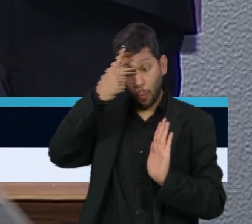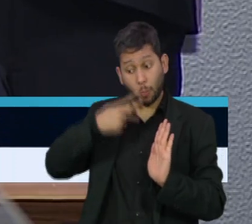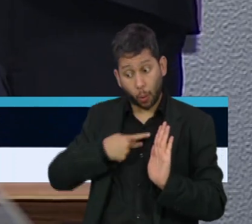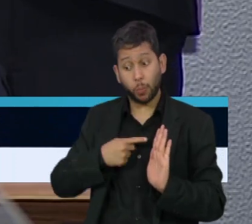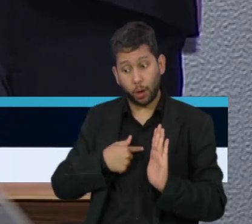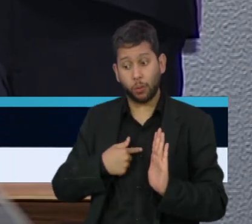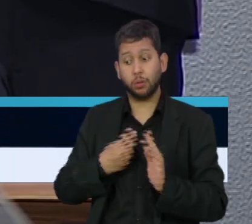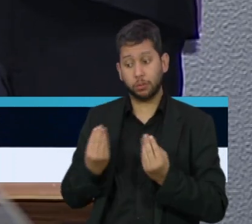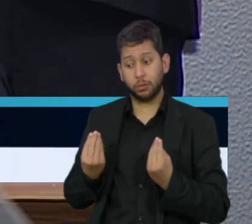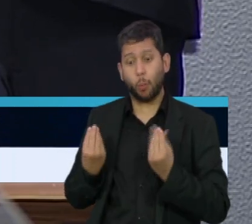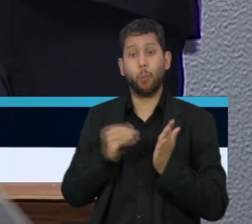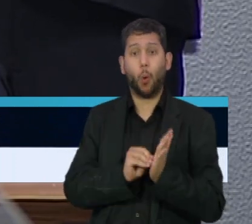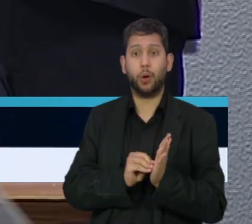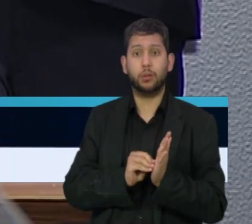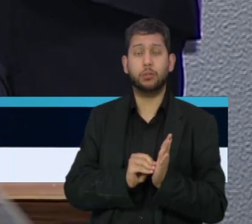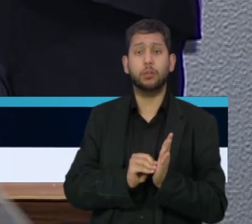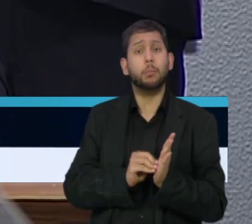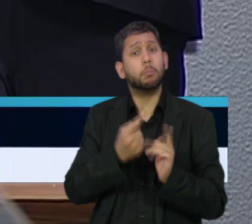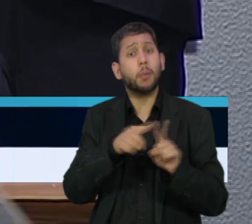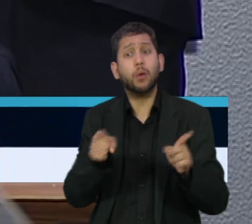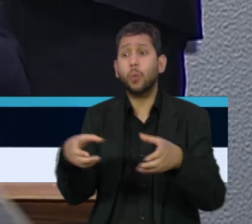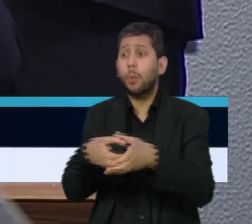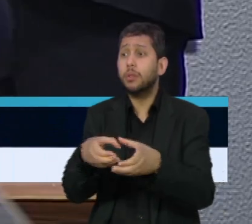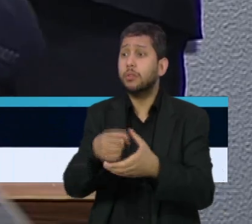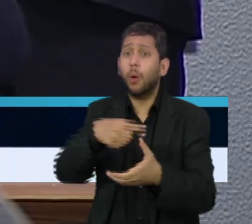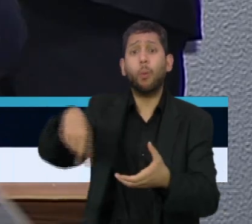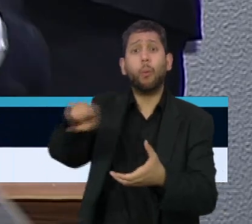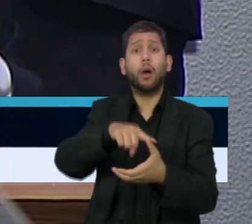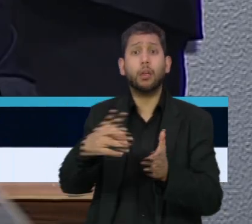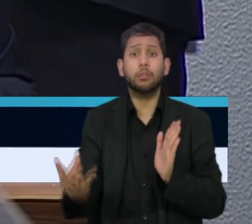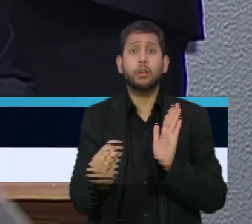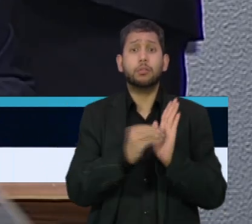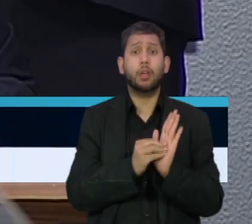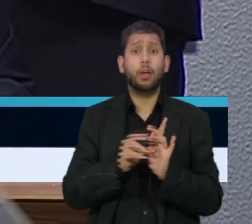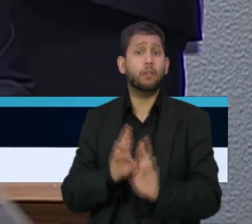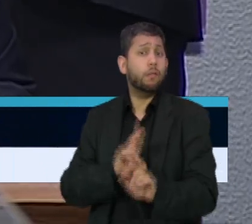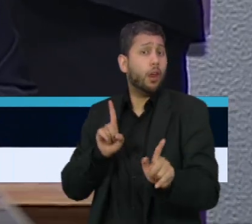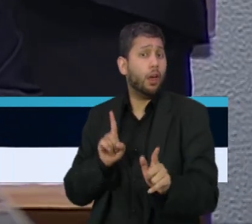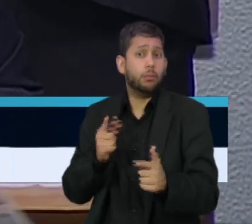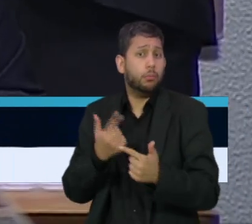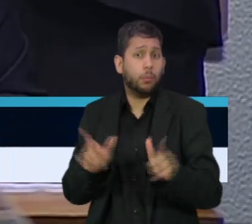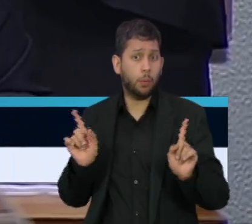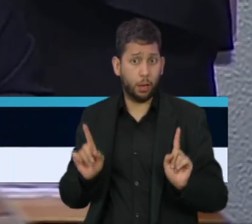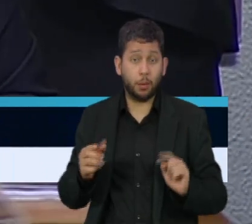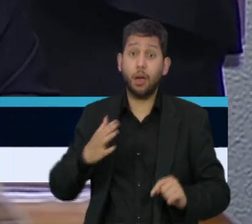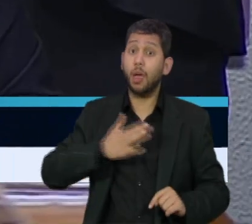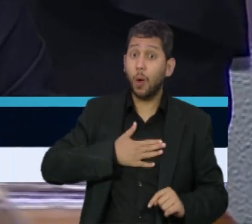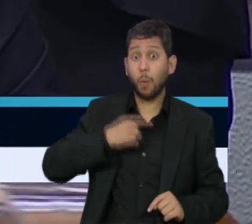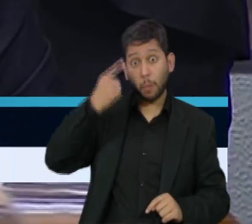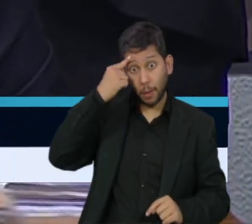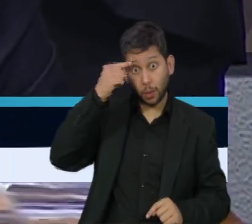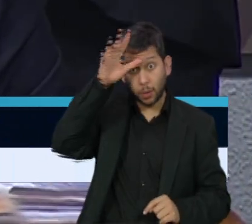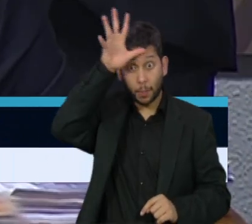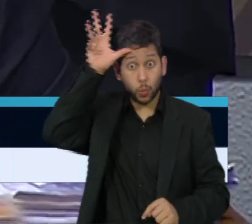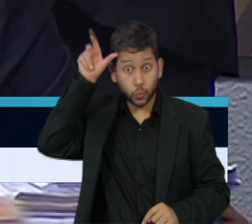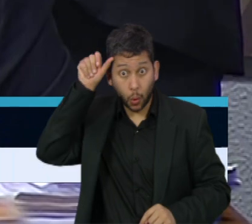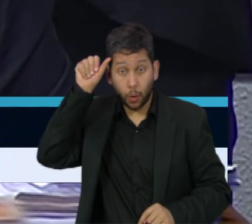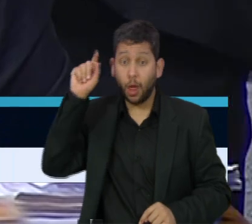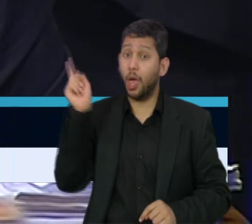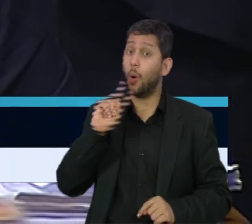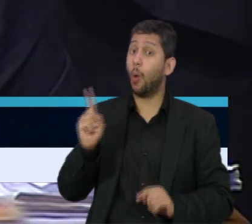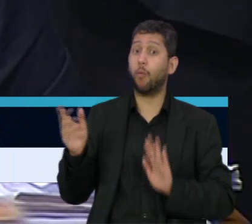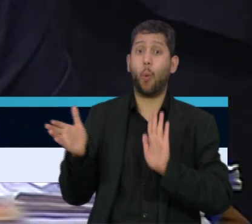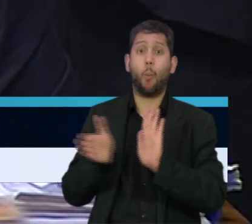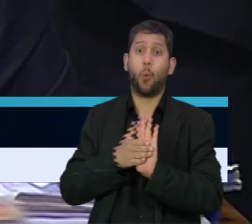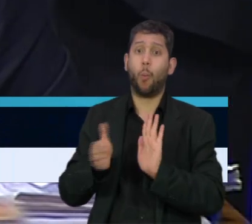defendo. Outra coisa é a decisão da comissão, que é completamente diferente. Eu, com relação ao Amazonas, não proporei